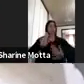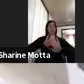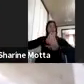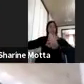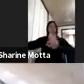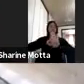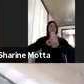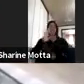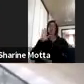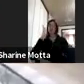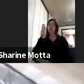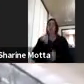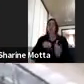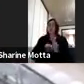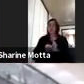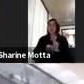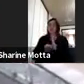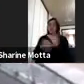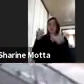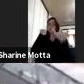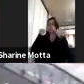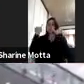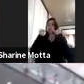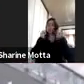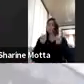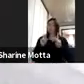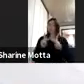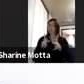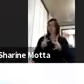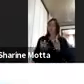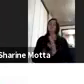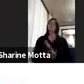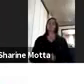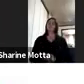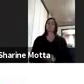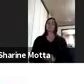e busque informações antes de embarcar nessa.